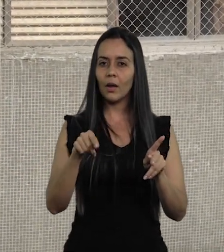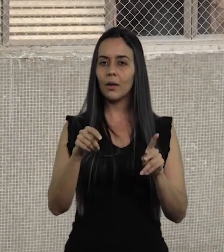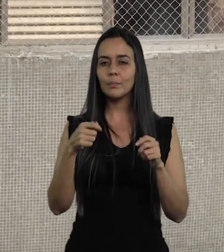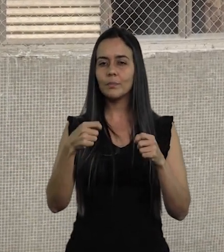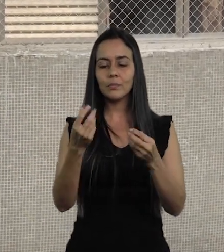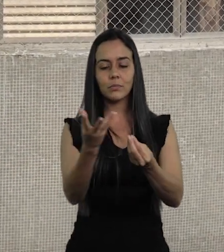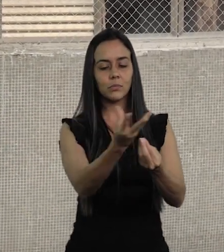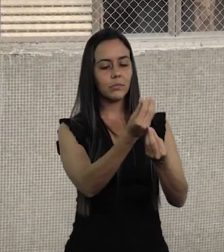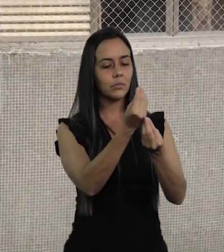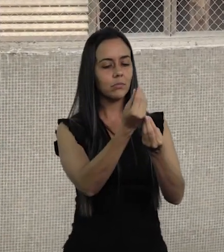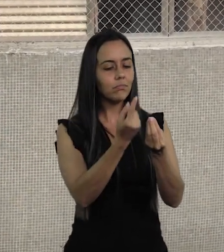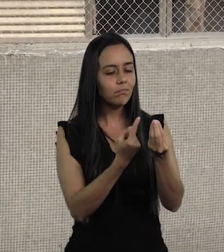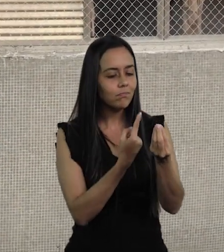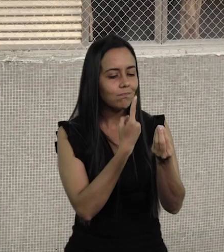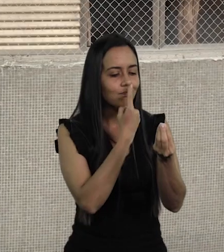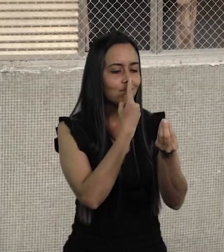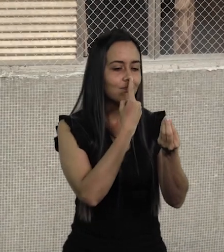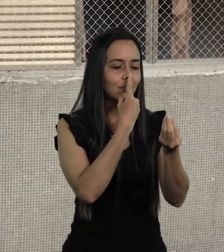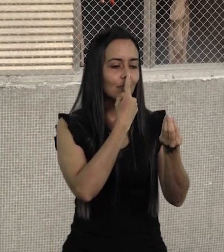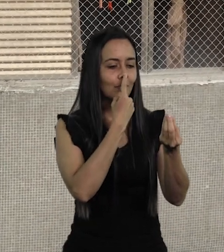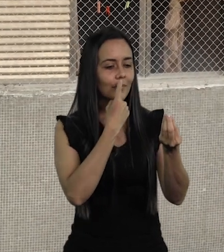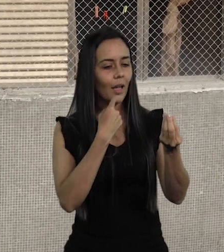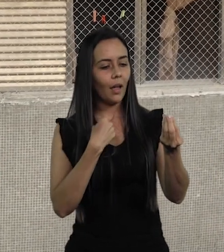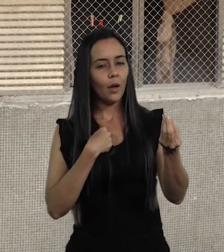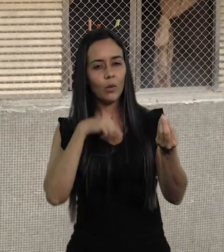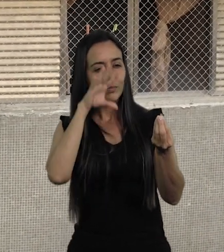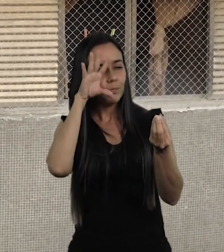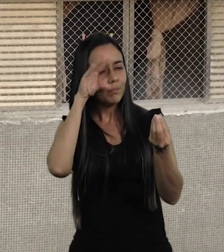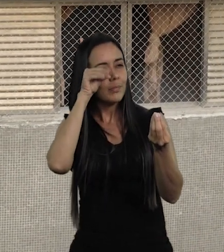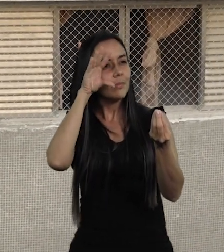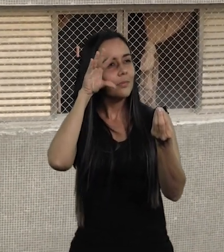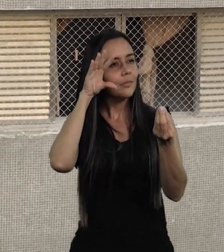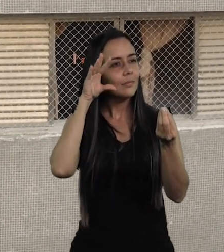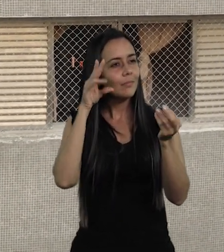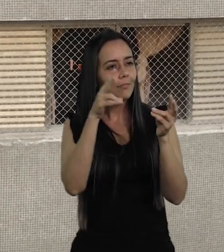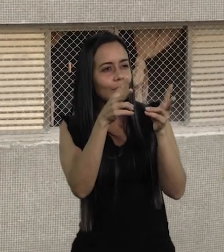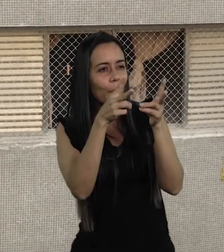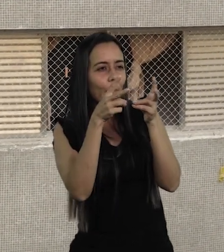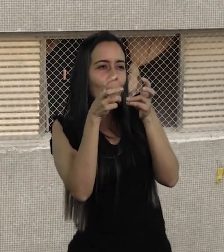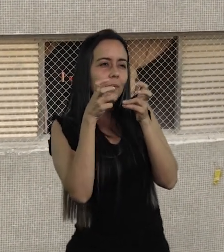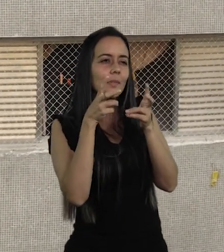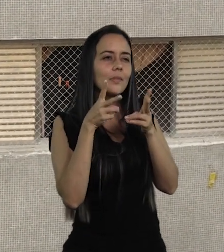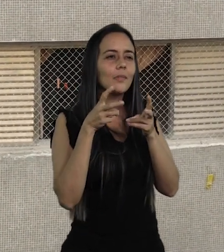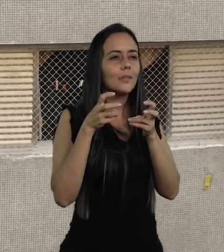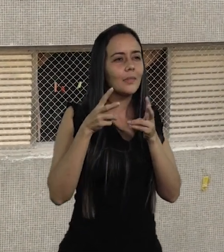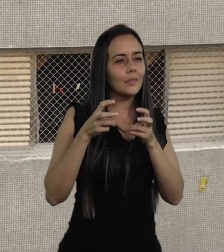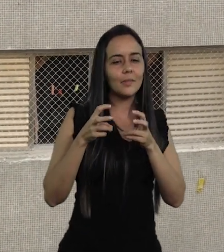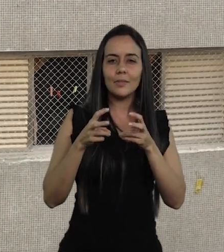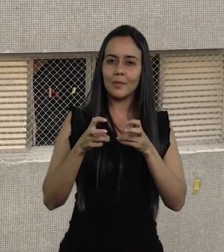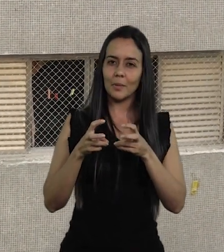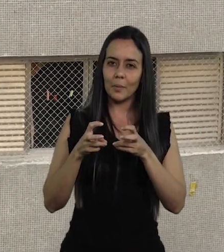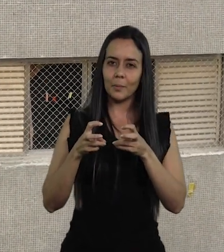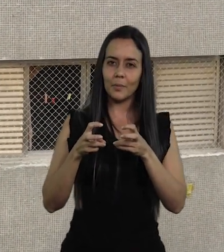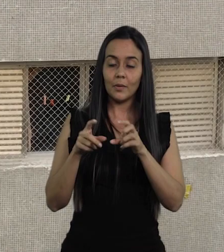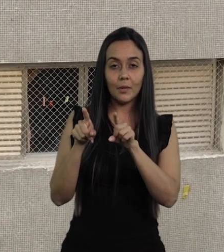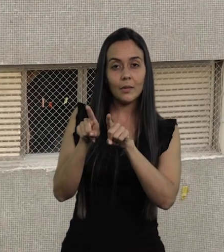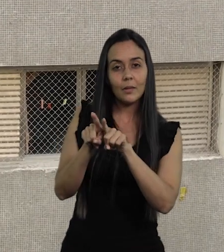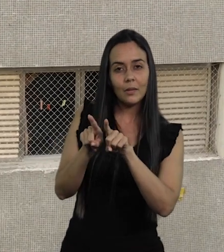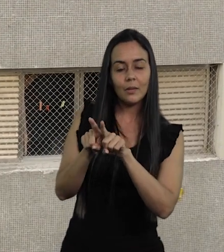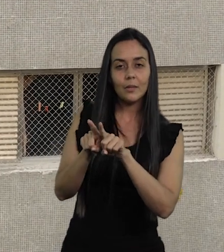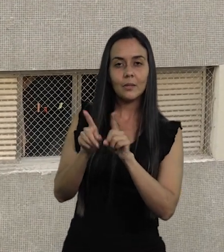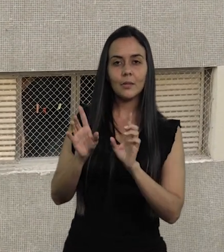arte. É você deixar o seu olho passear por cada milímetro daquela obra de arte. É deixar